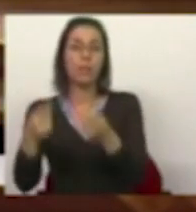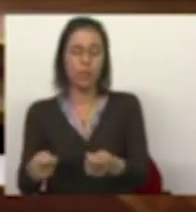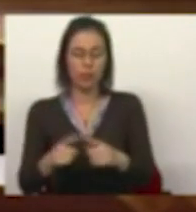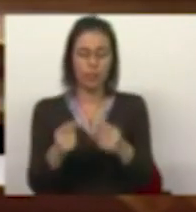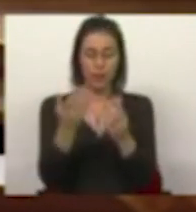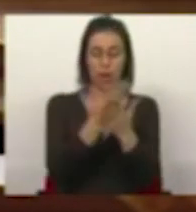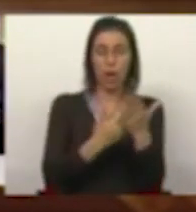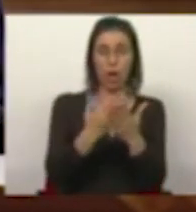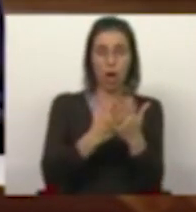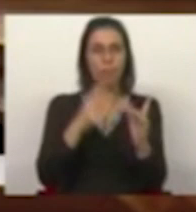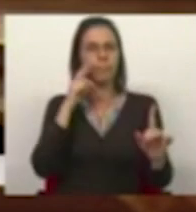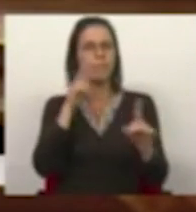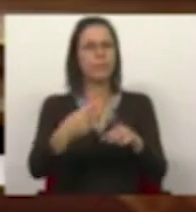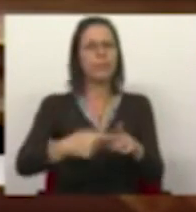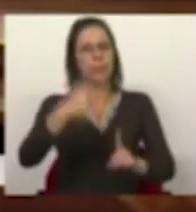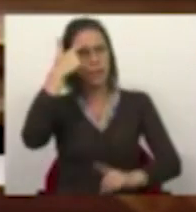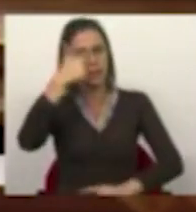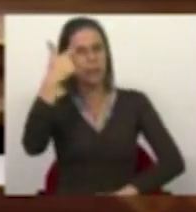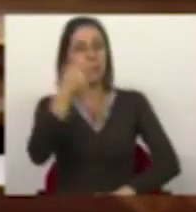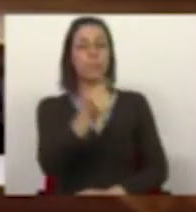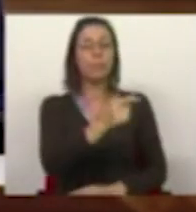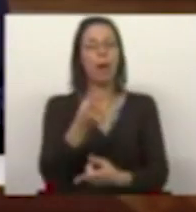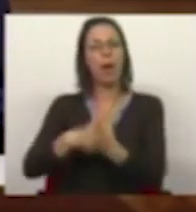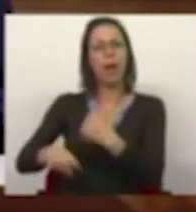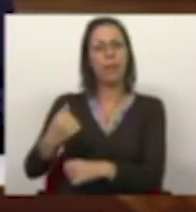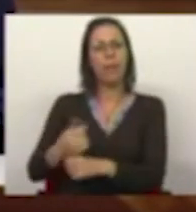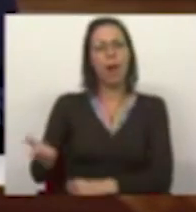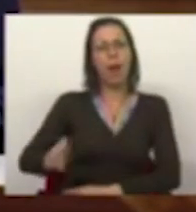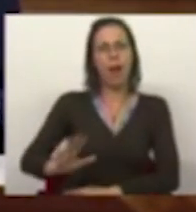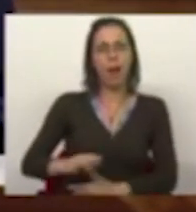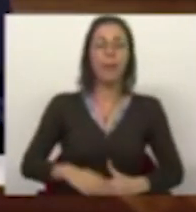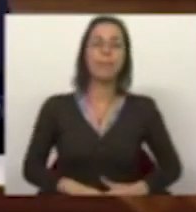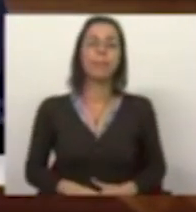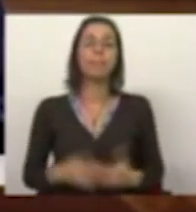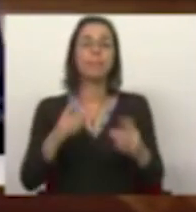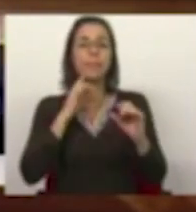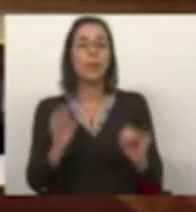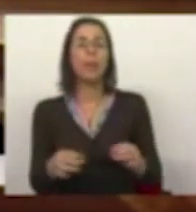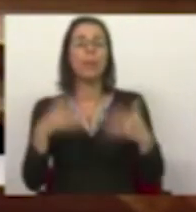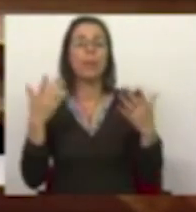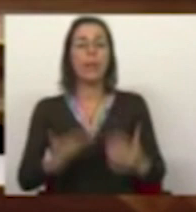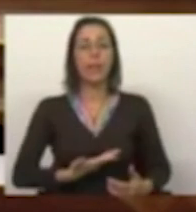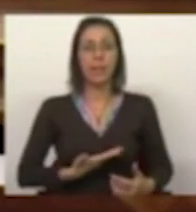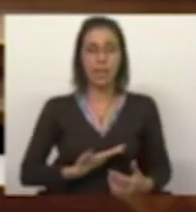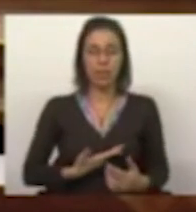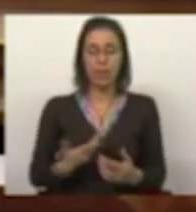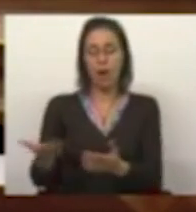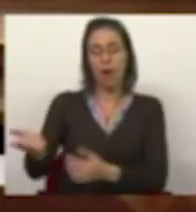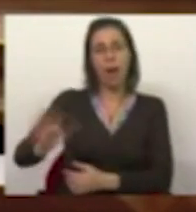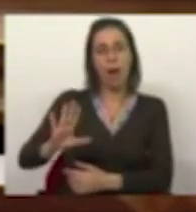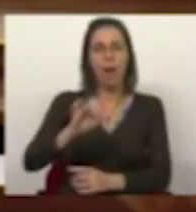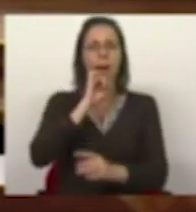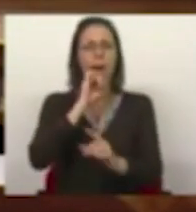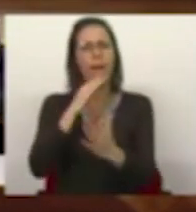à economia na ótica do interesse do capital em detrimento do trabalho, na prioridade à dívida em detrimento